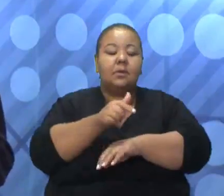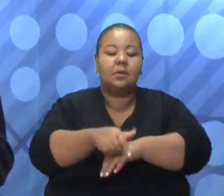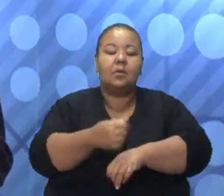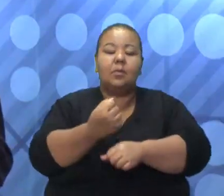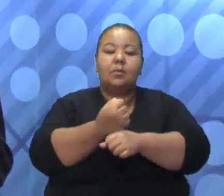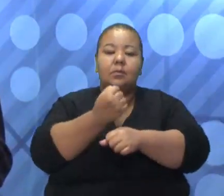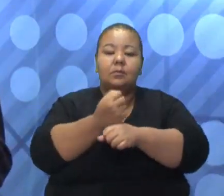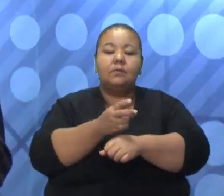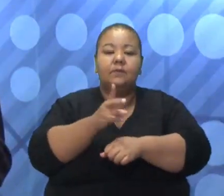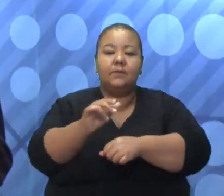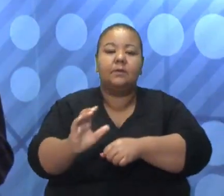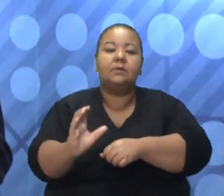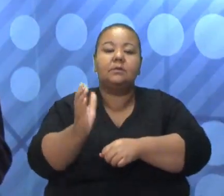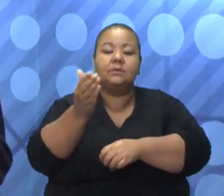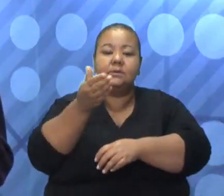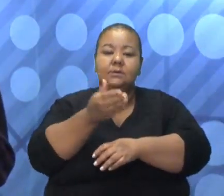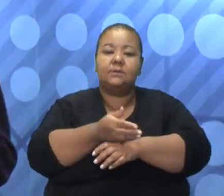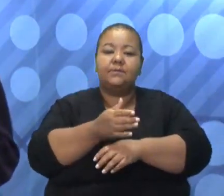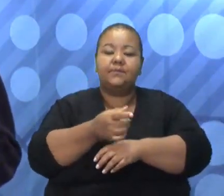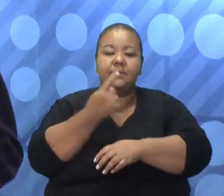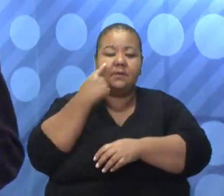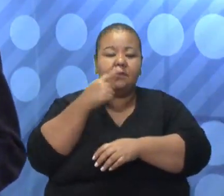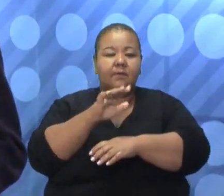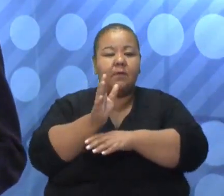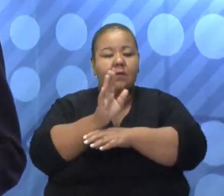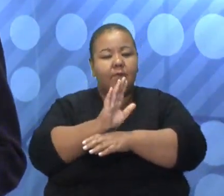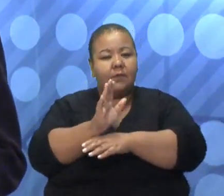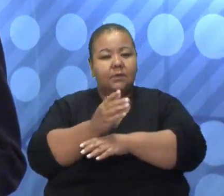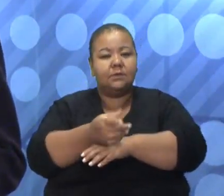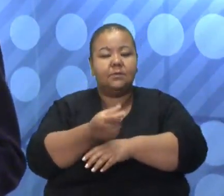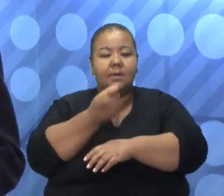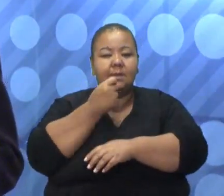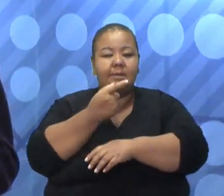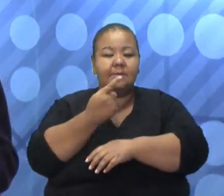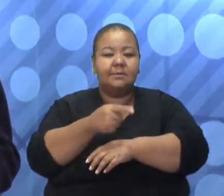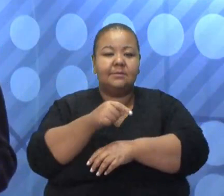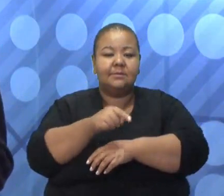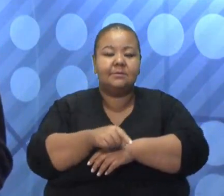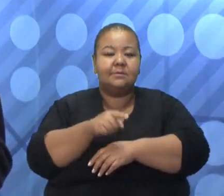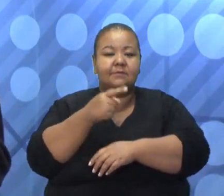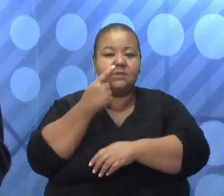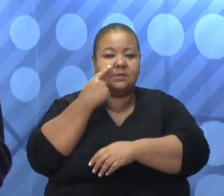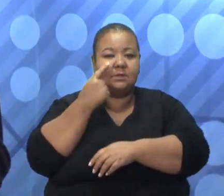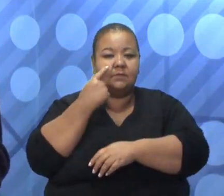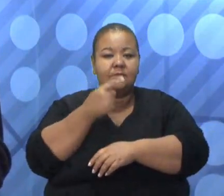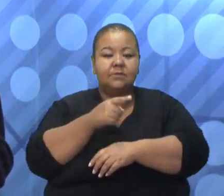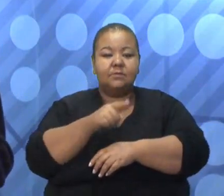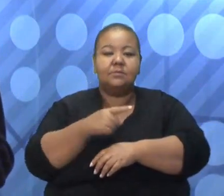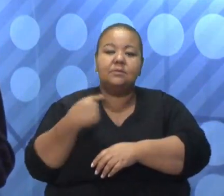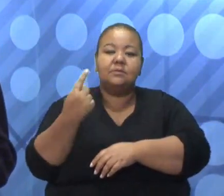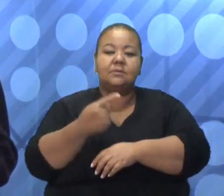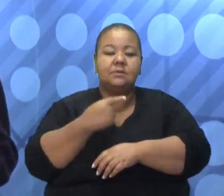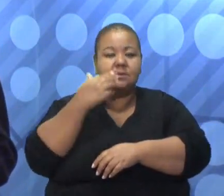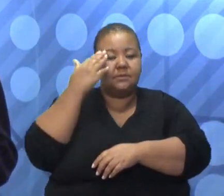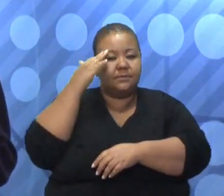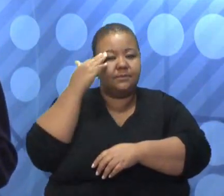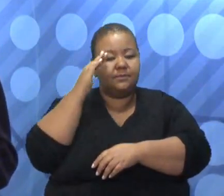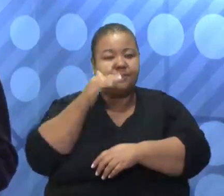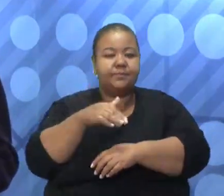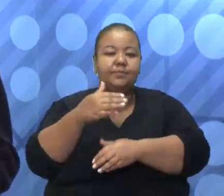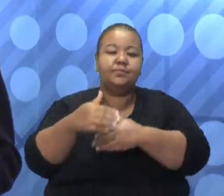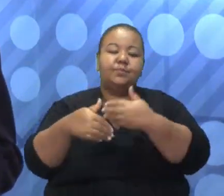produção vai acontecer dentro desse cenário. Vamos assistir um vídeo bem divertido do Spoleto, muito provavelmente você já viu, para a gente entender